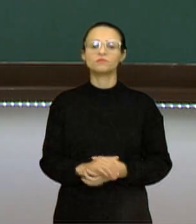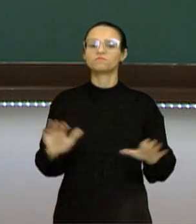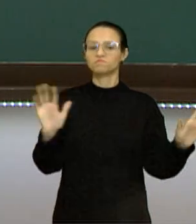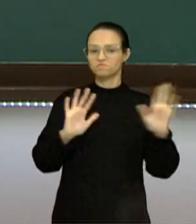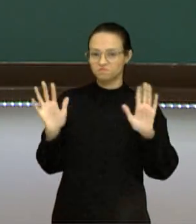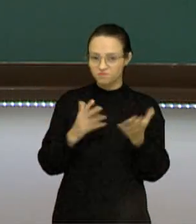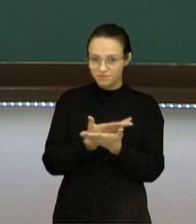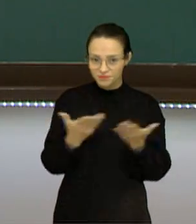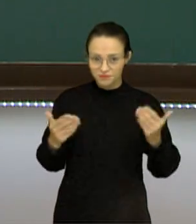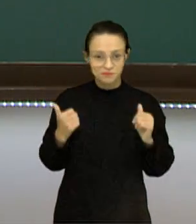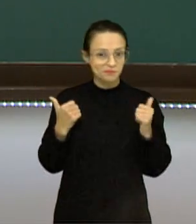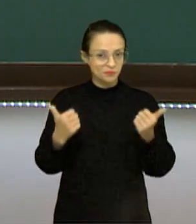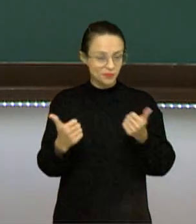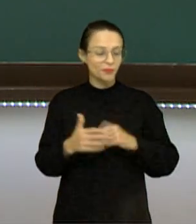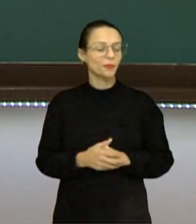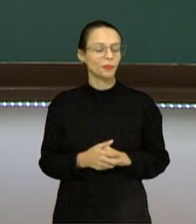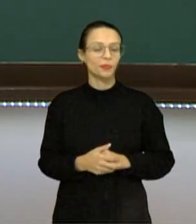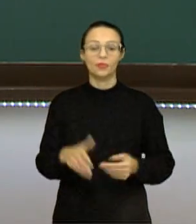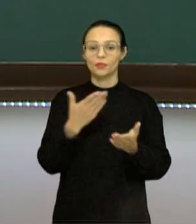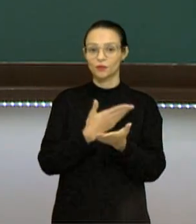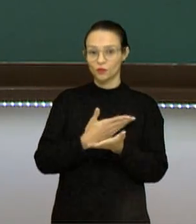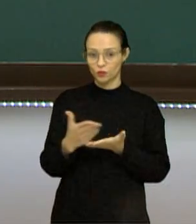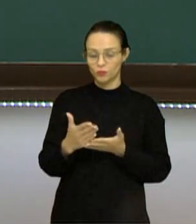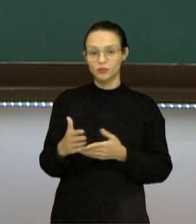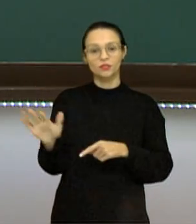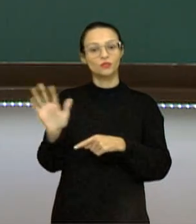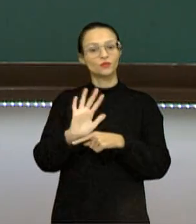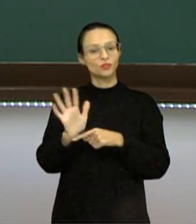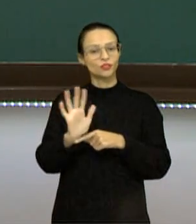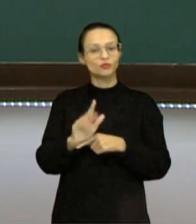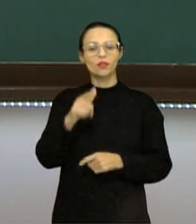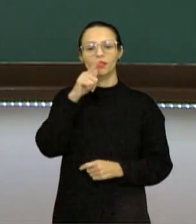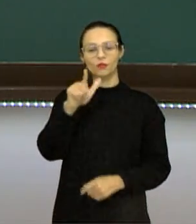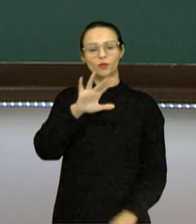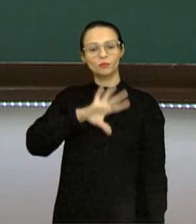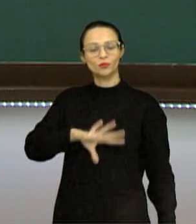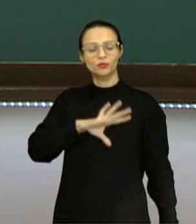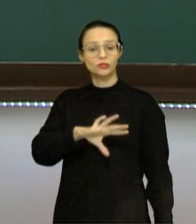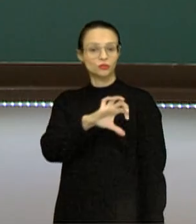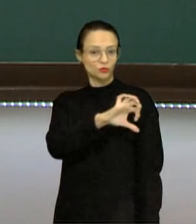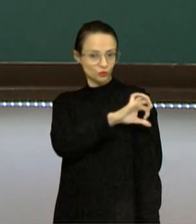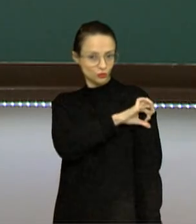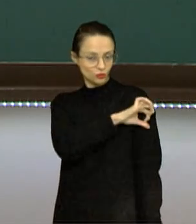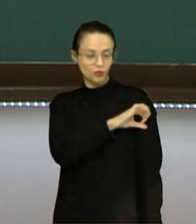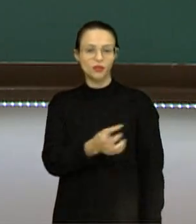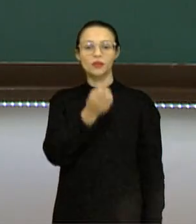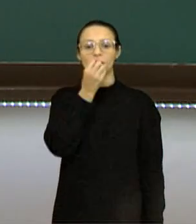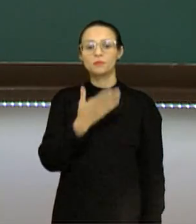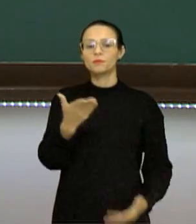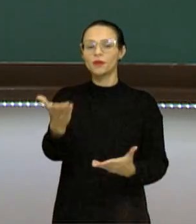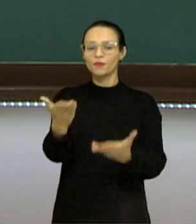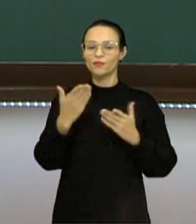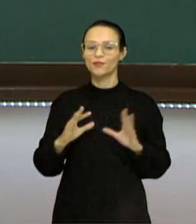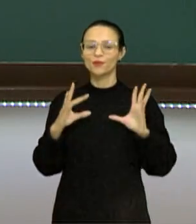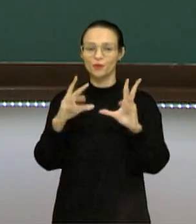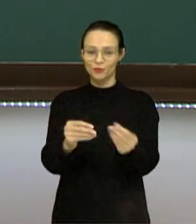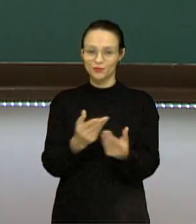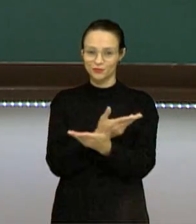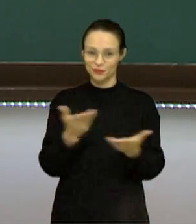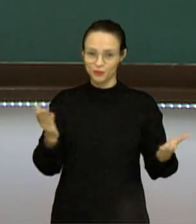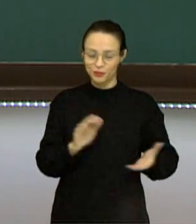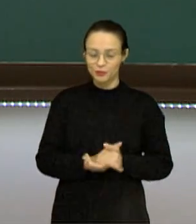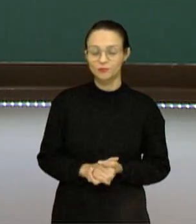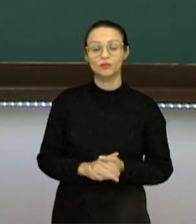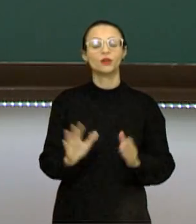Fala galera, beleza? Estamos começando o nosso vídeo de língua portuguesa do nono ano. Seja bem-vinda, seja bem-vindo. O